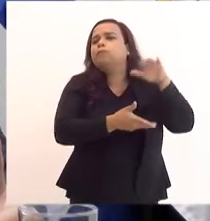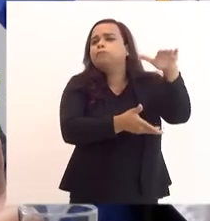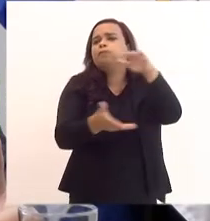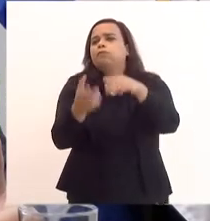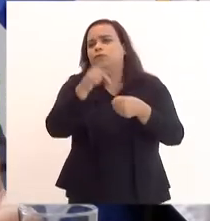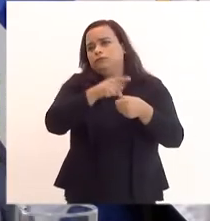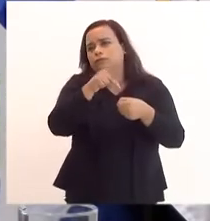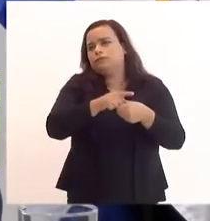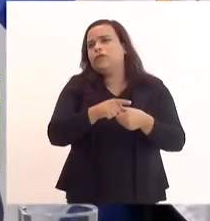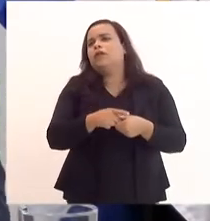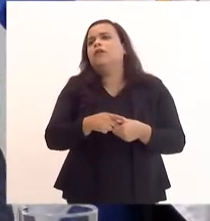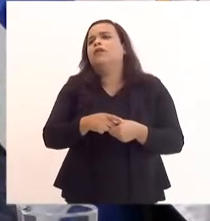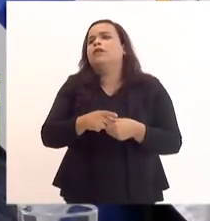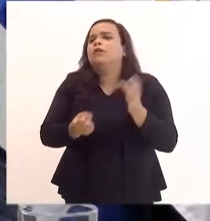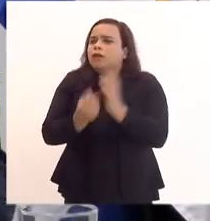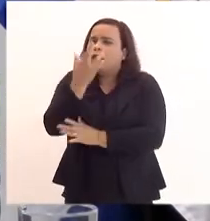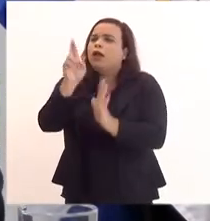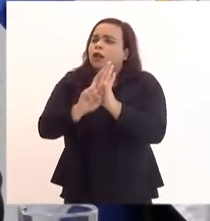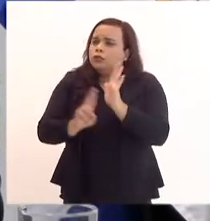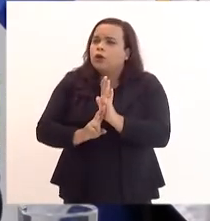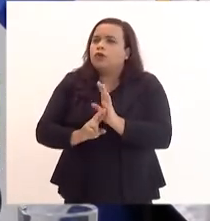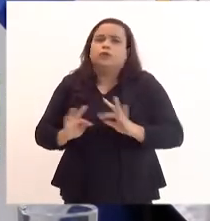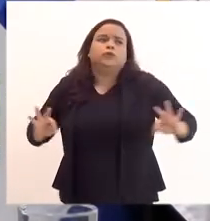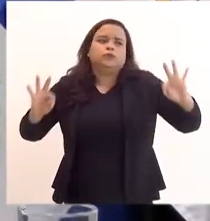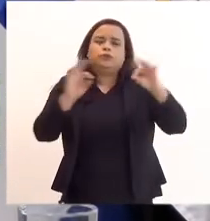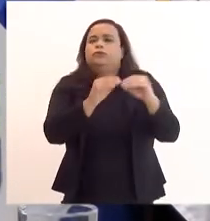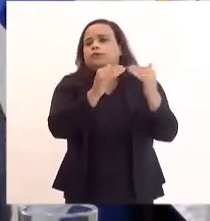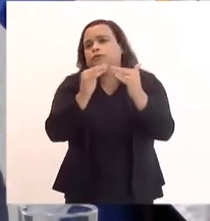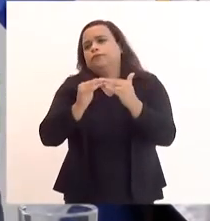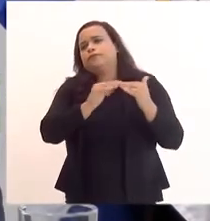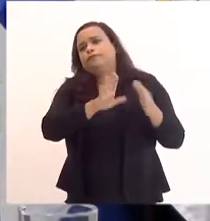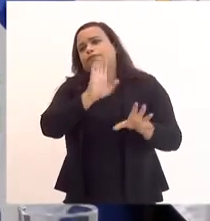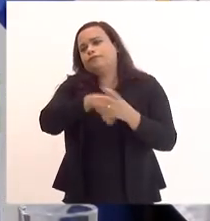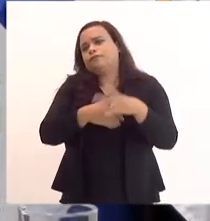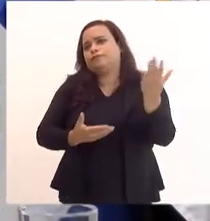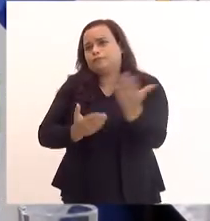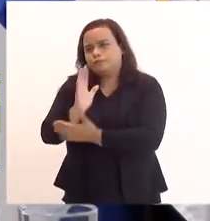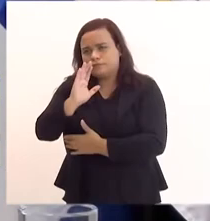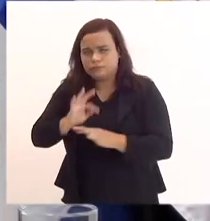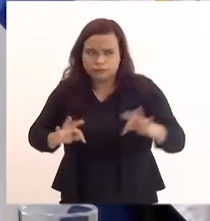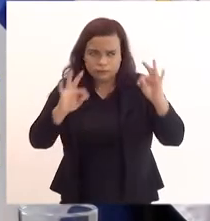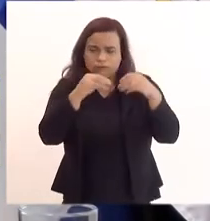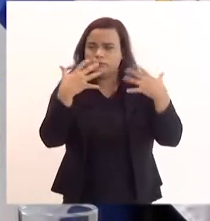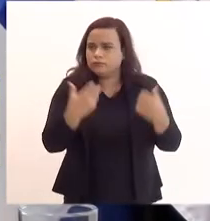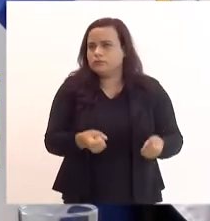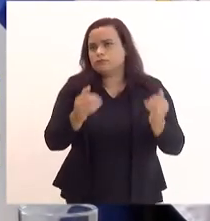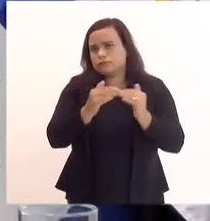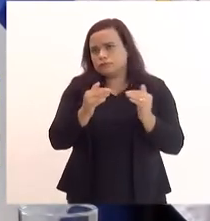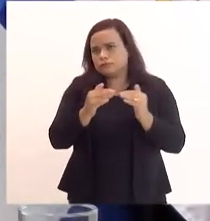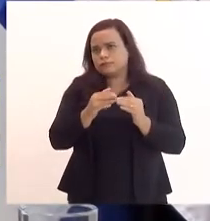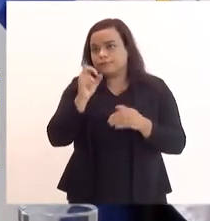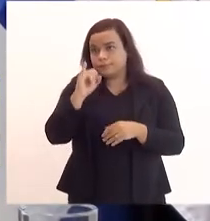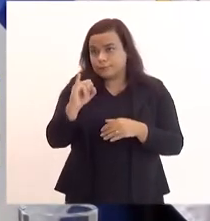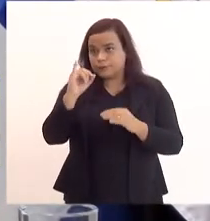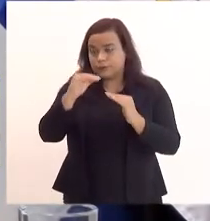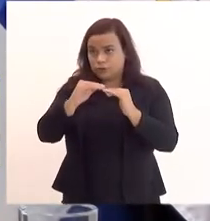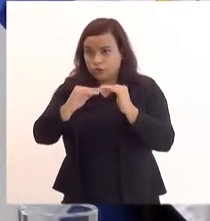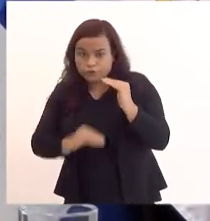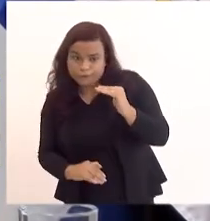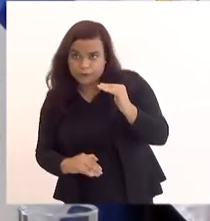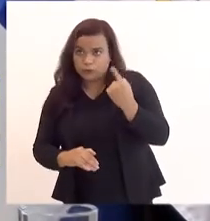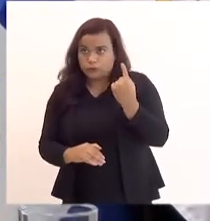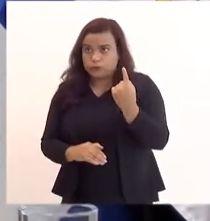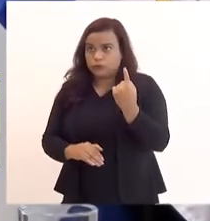relatório. Tivemos unanimidade, o relatório foi votado, foi aprovado com unanimidade. Tendo voto divergente, ele pode ir a